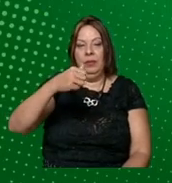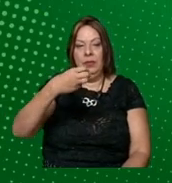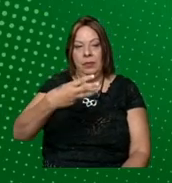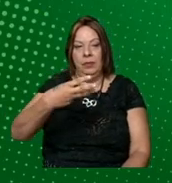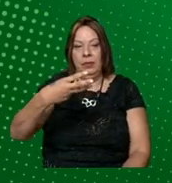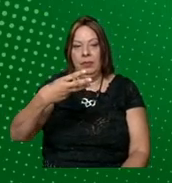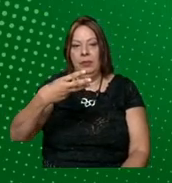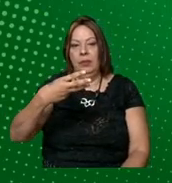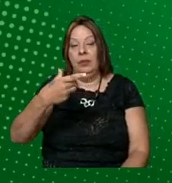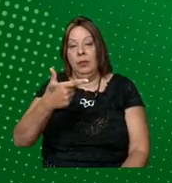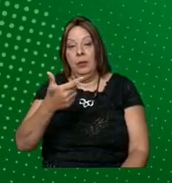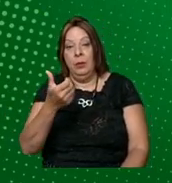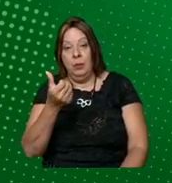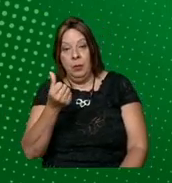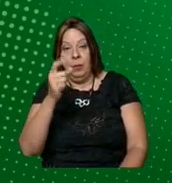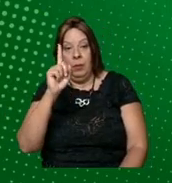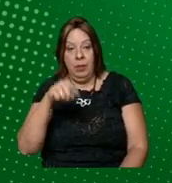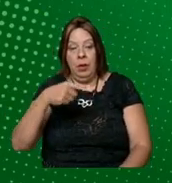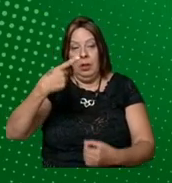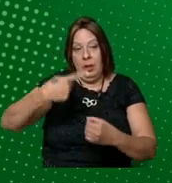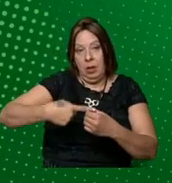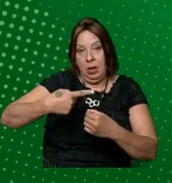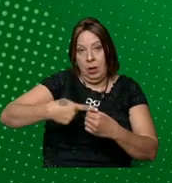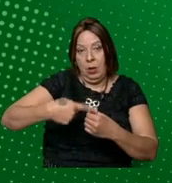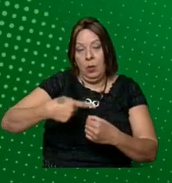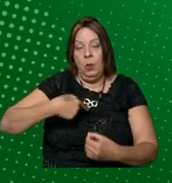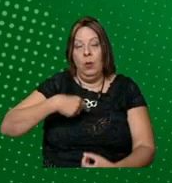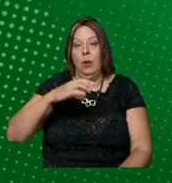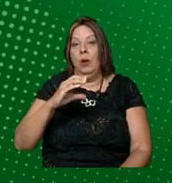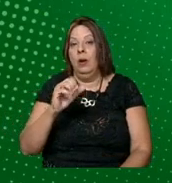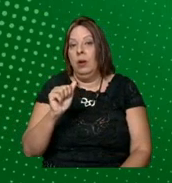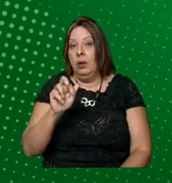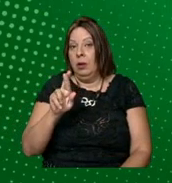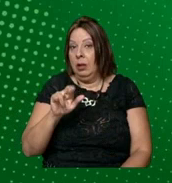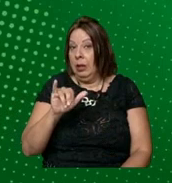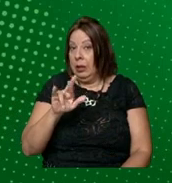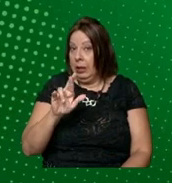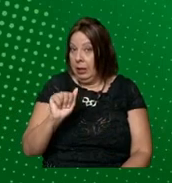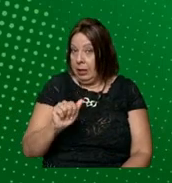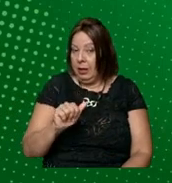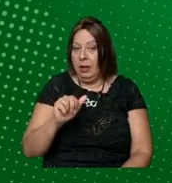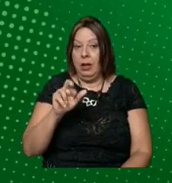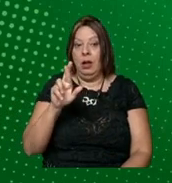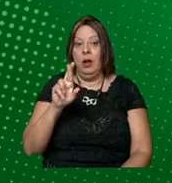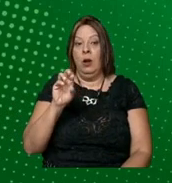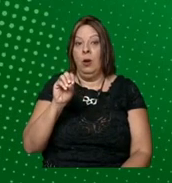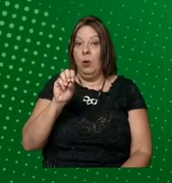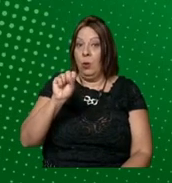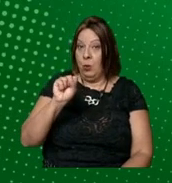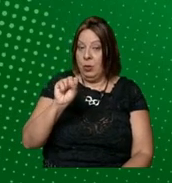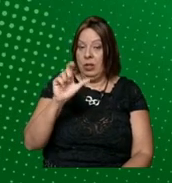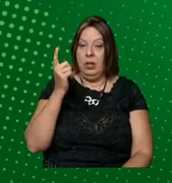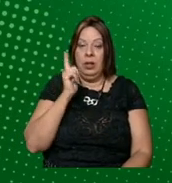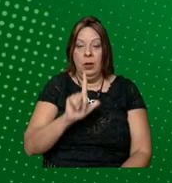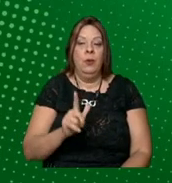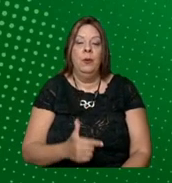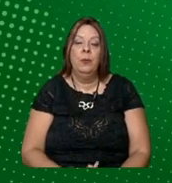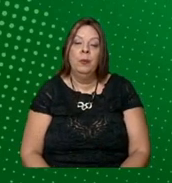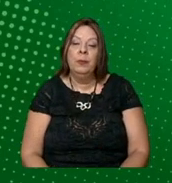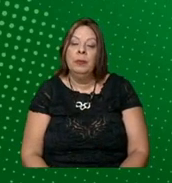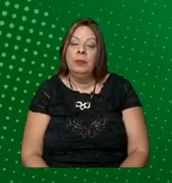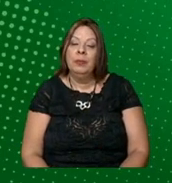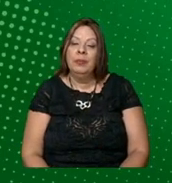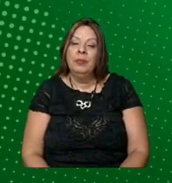239326. Rose, lá de Carira, adquiriu no Snooker Bar Regional Itabaiana e tem R$500 para você, Rose. Olha só,